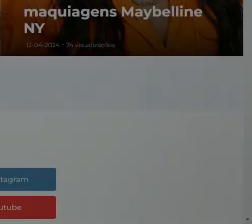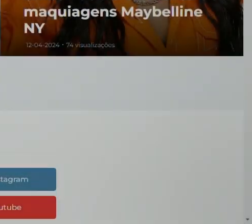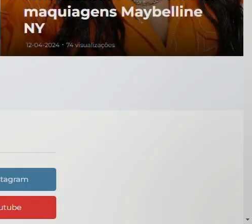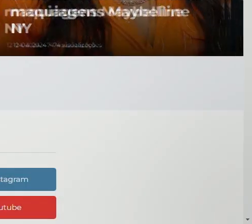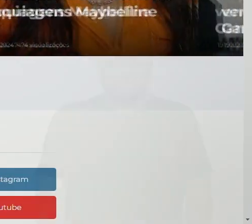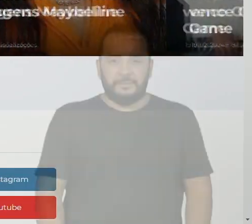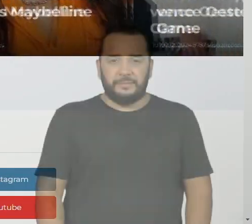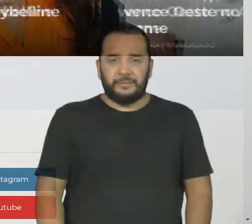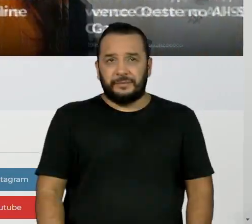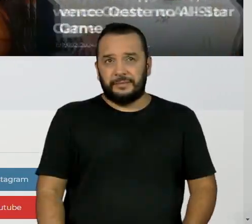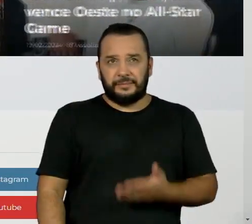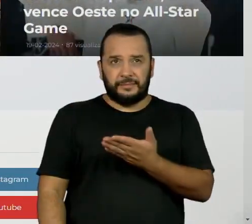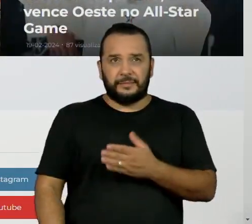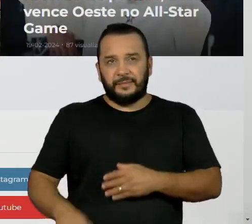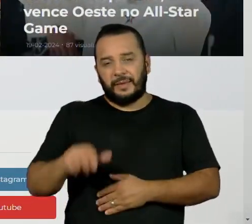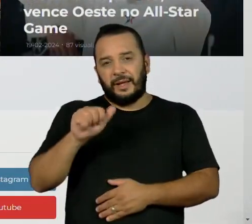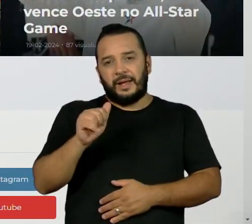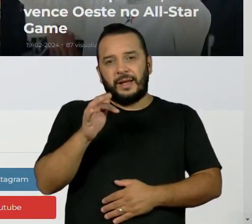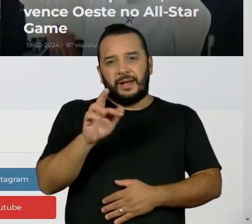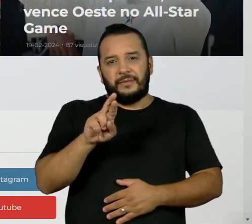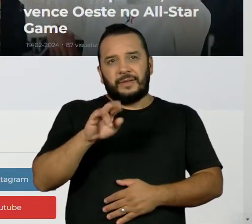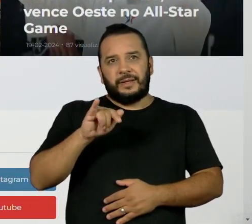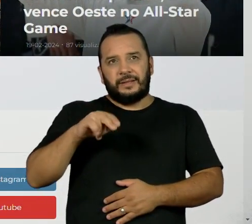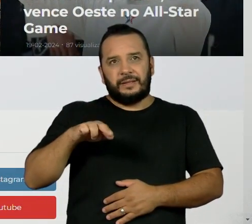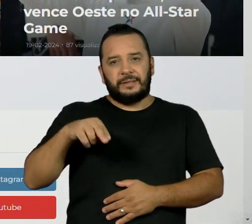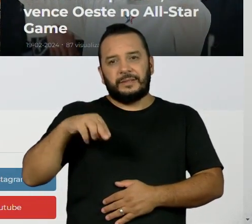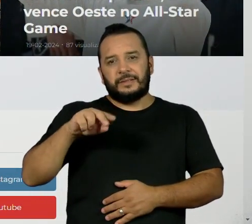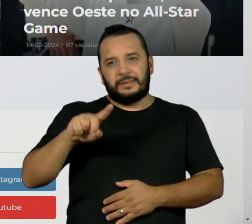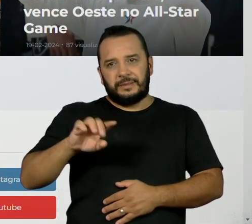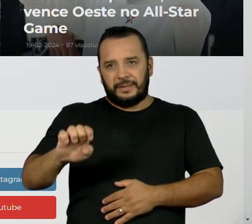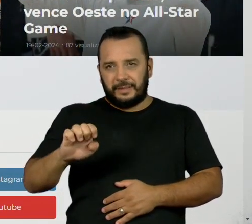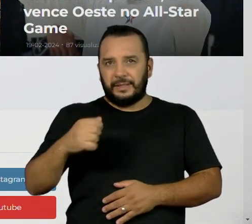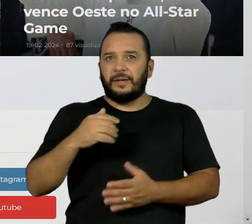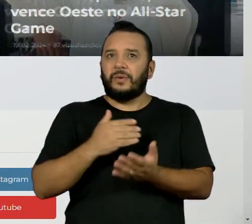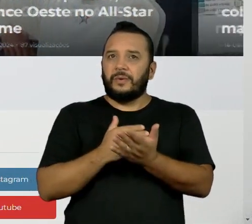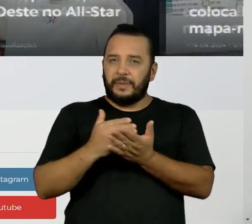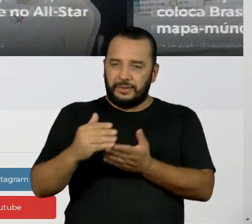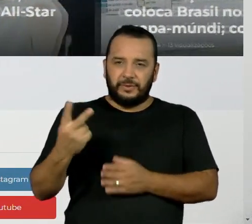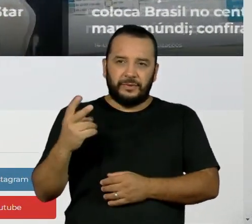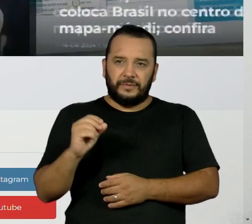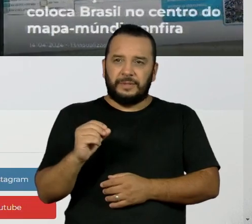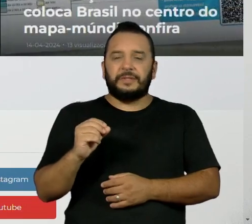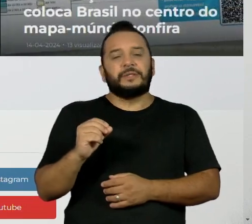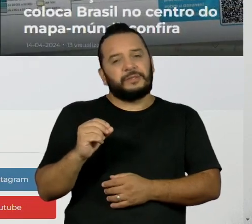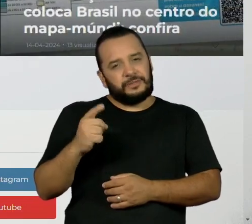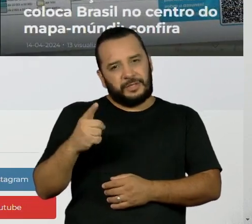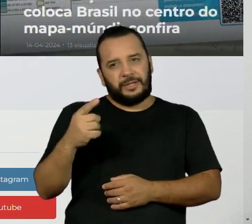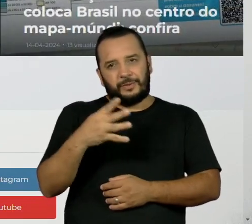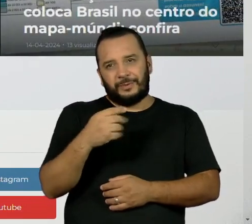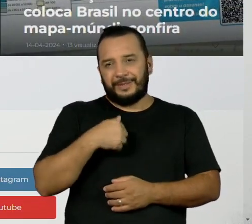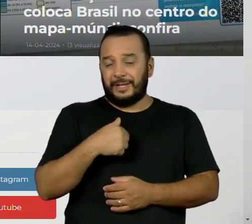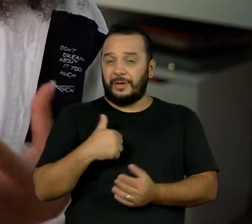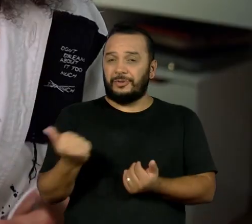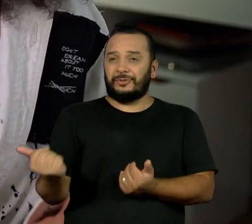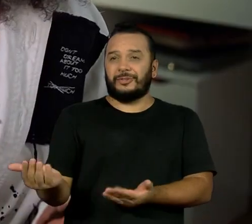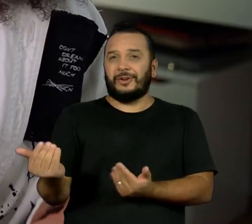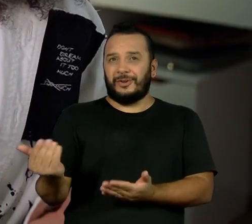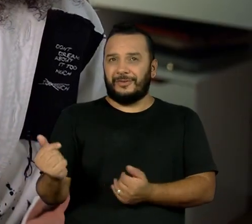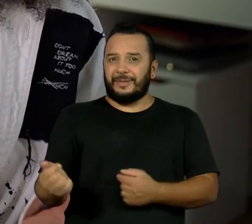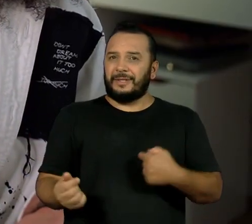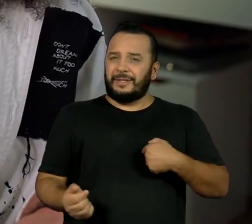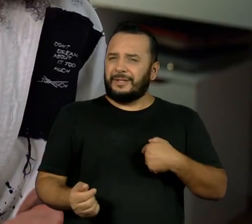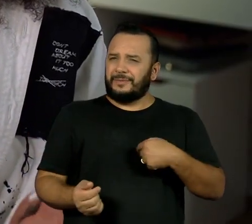A página Africanize surgiu em 2014, quando eu era jovem ainda, e eu sentia falta